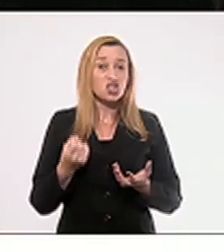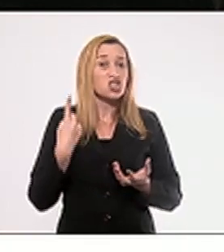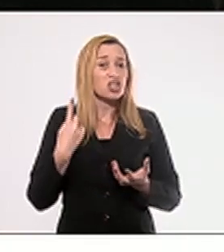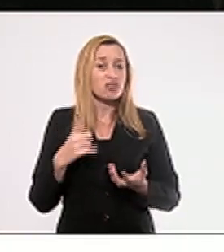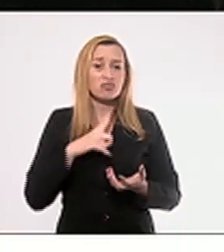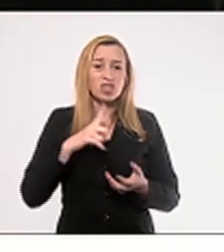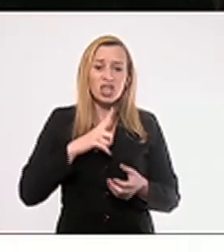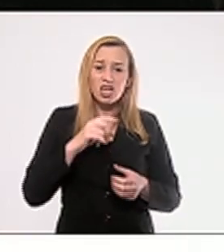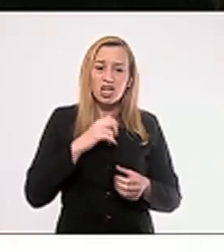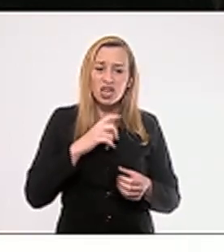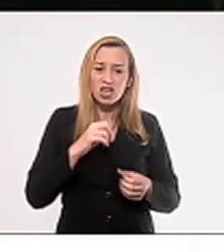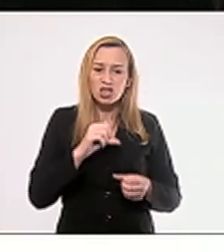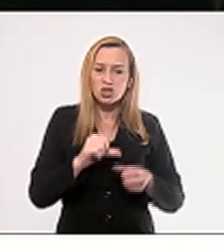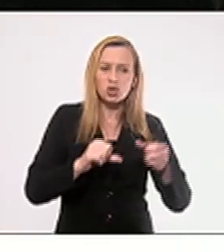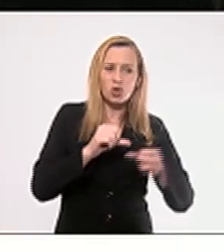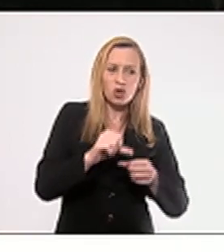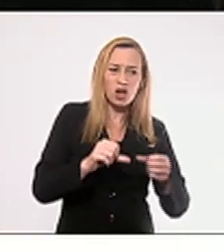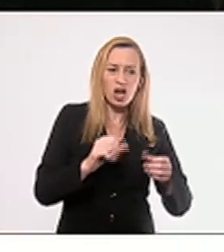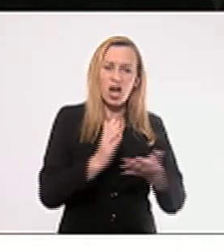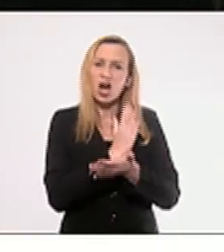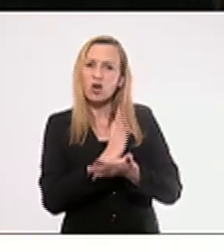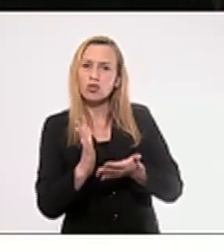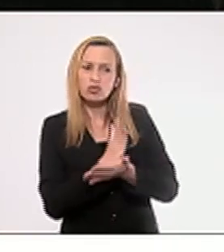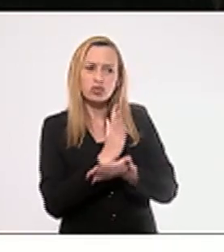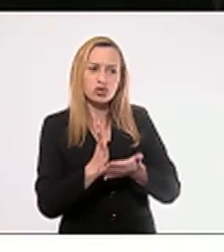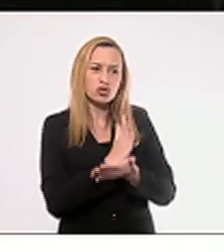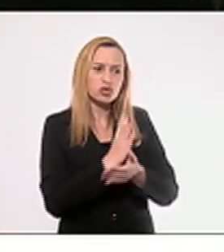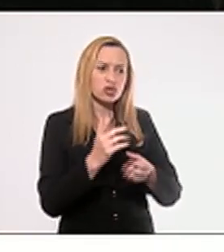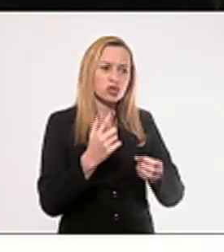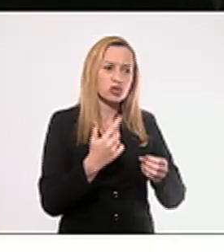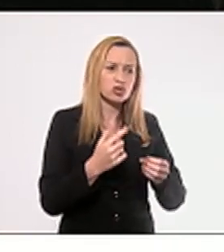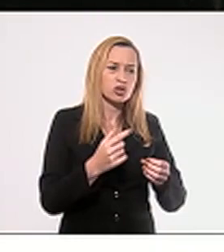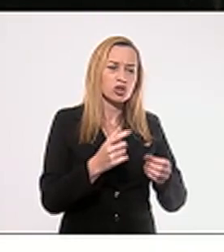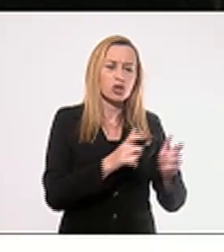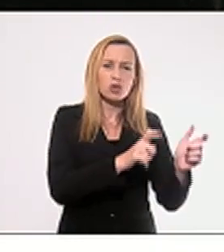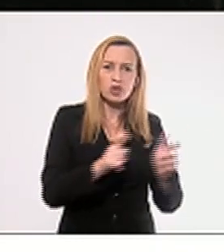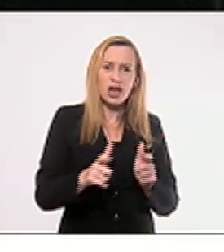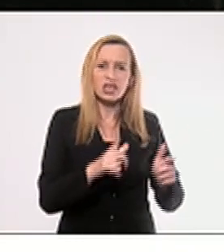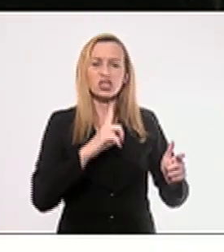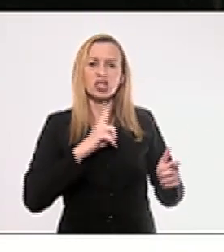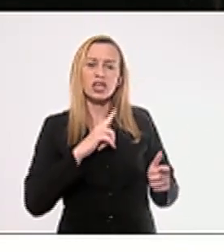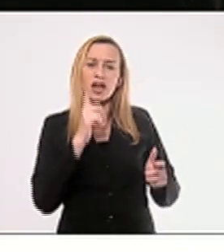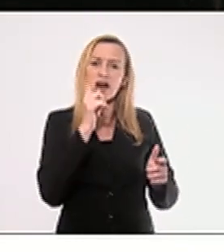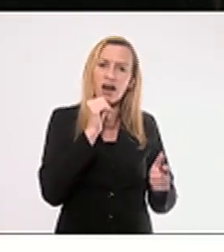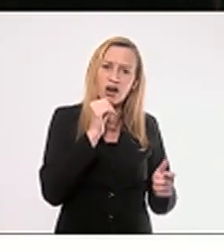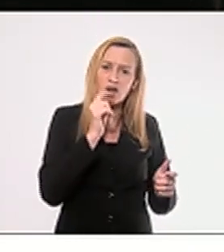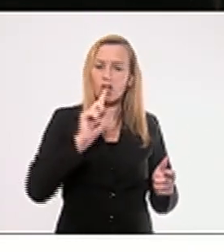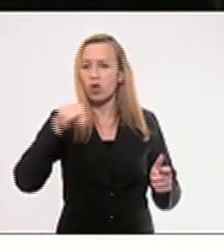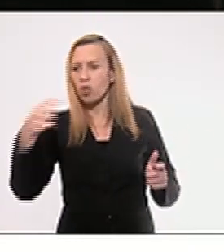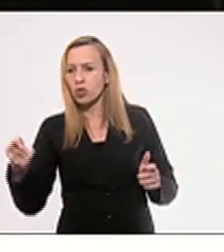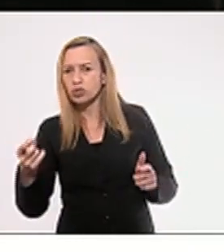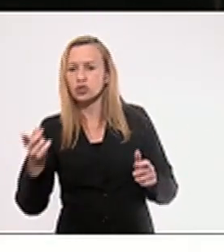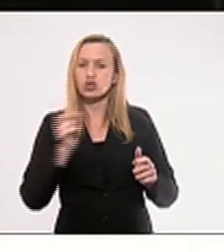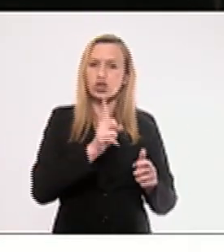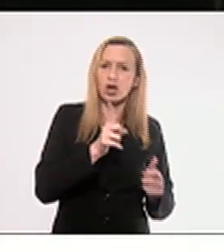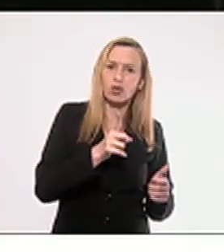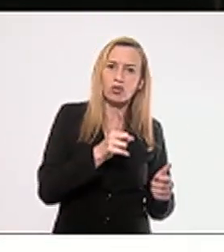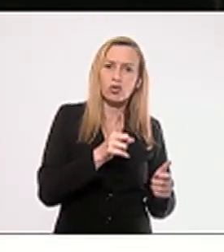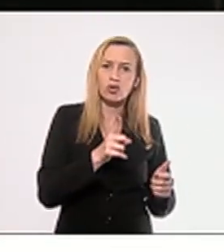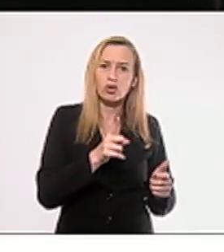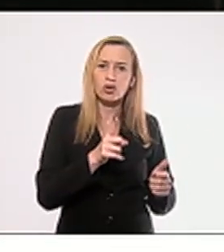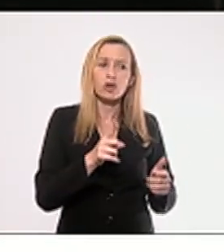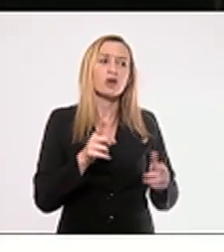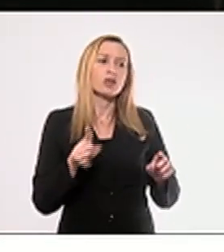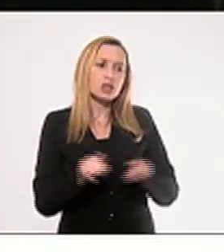de água dos bairros. É o caso do Rio da Prata de Bangu. Se você, a Rua Boiobi, estamos falando do centro até